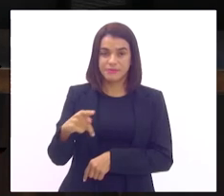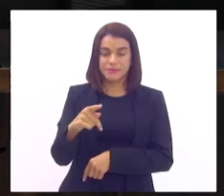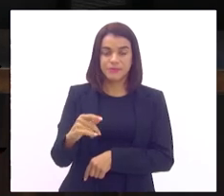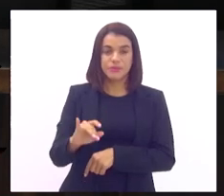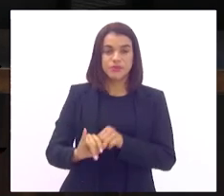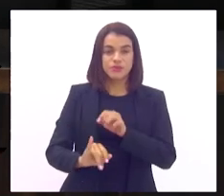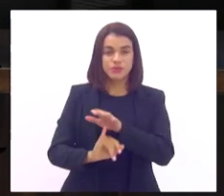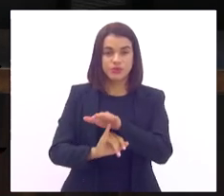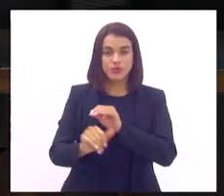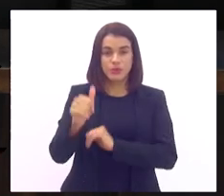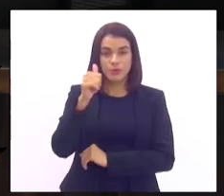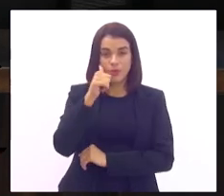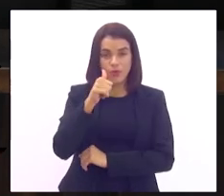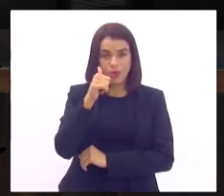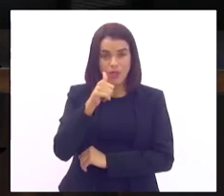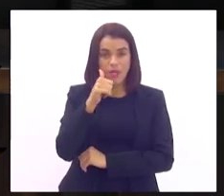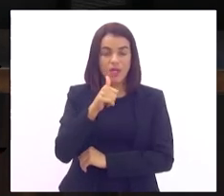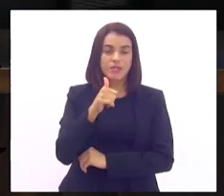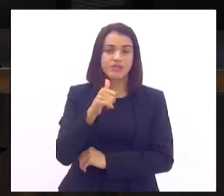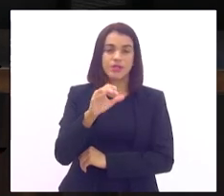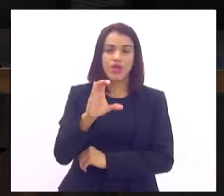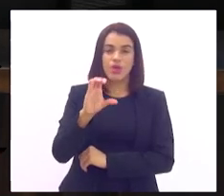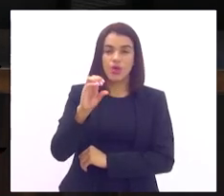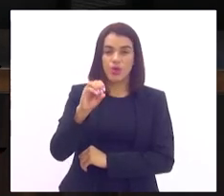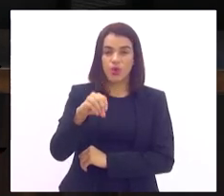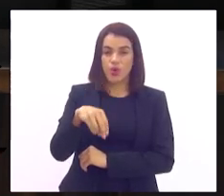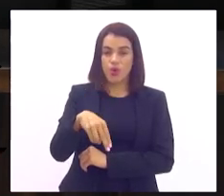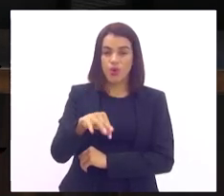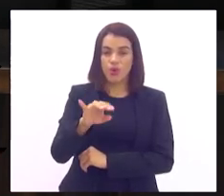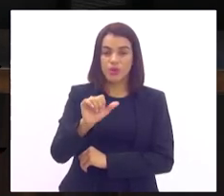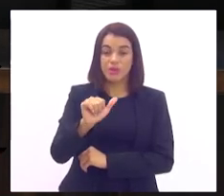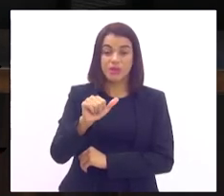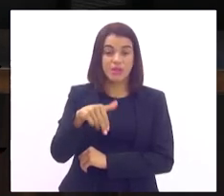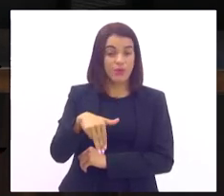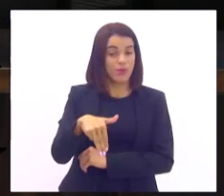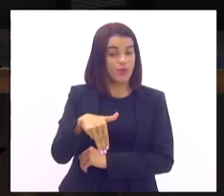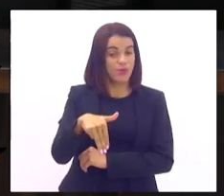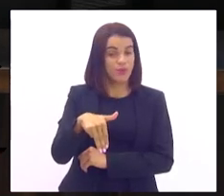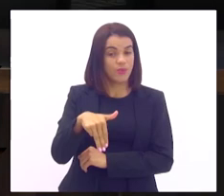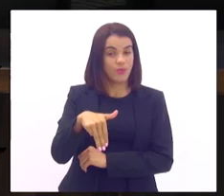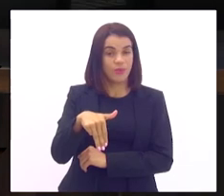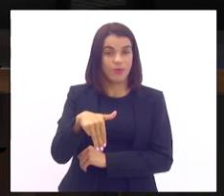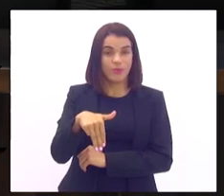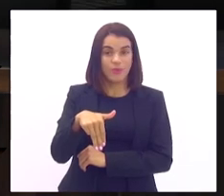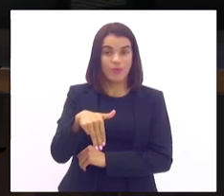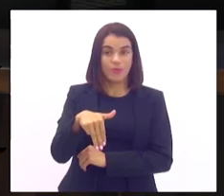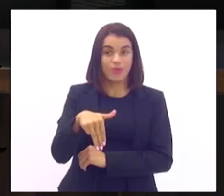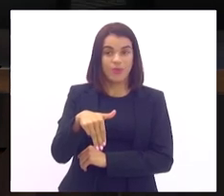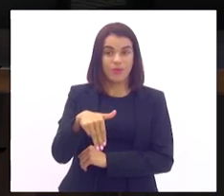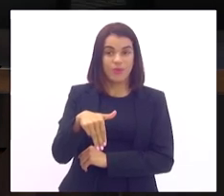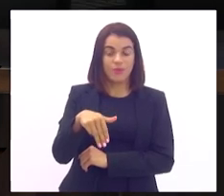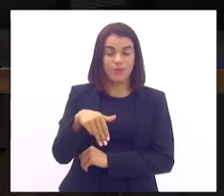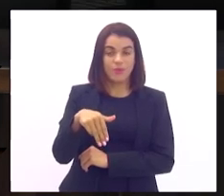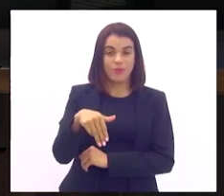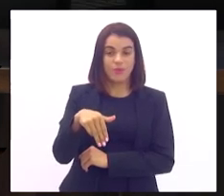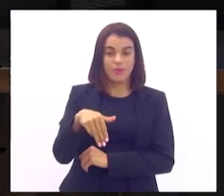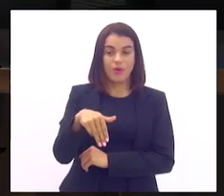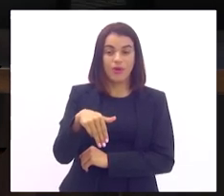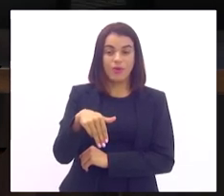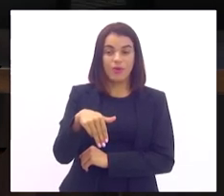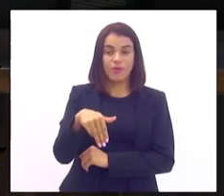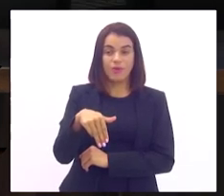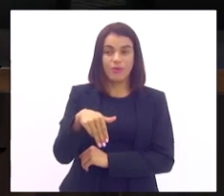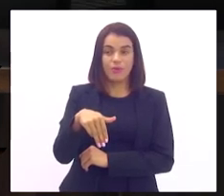Instituto Mulheres que Contam, Raziela de Paula, presidente da RCNF,